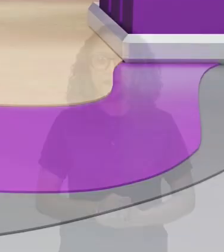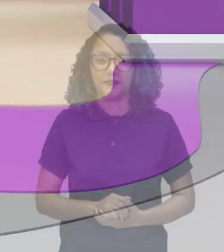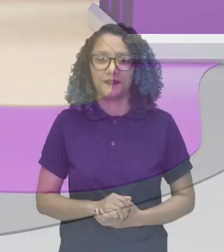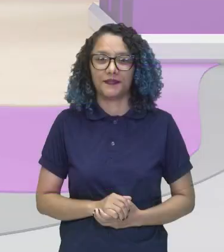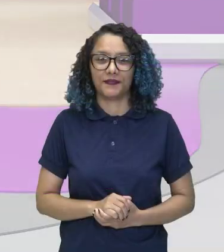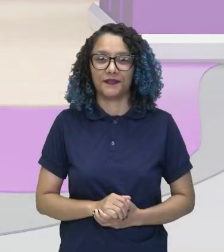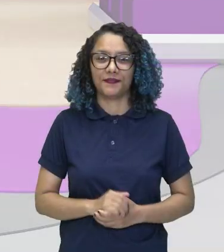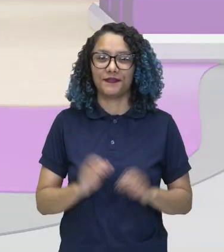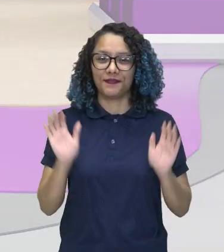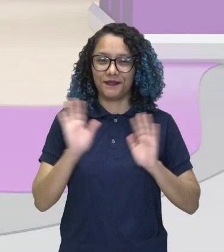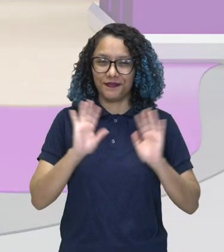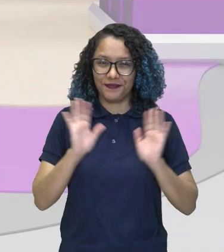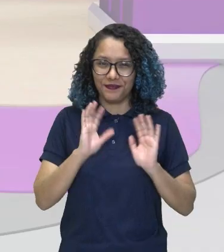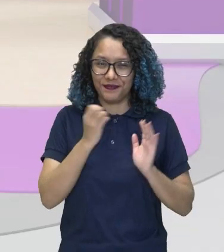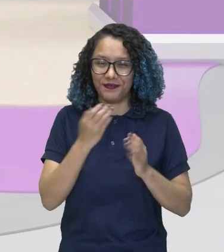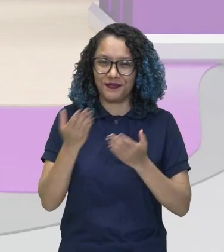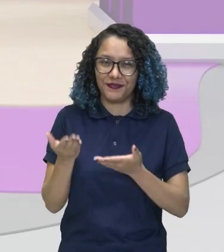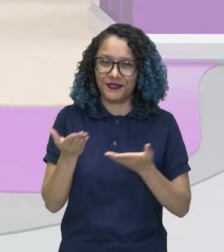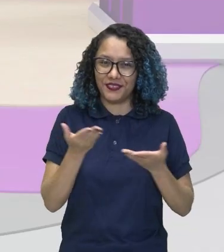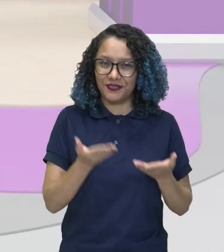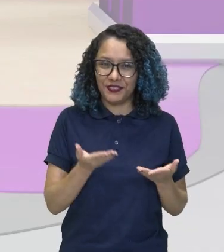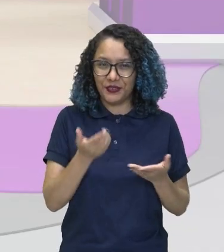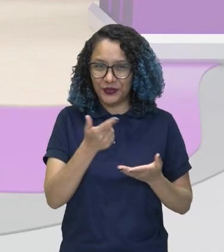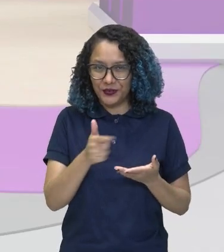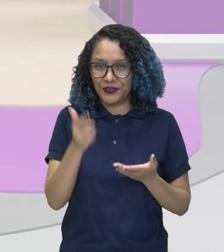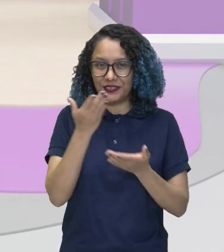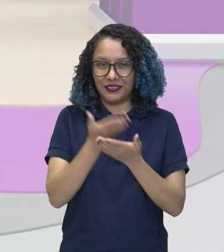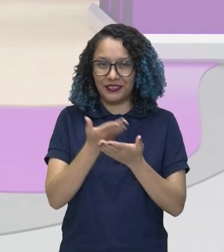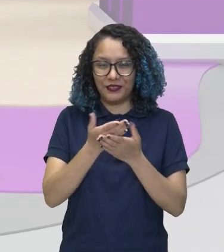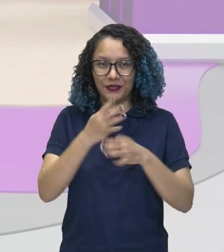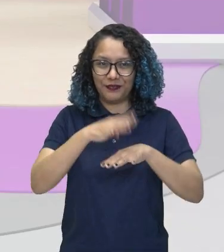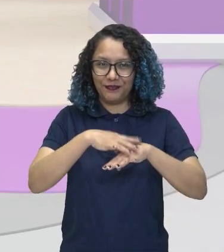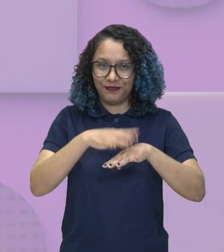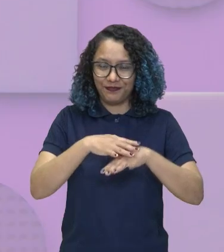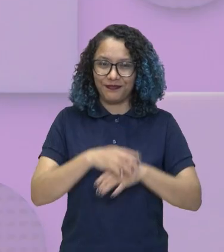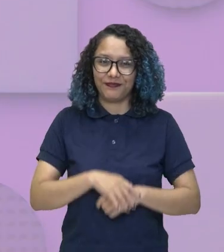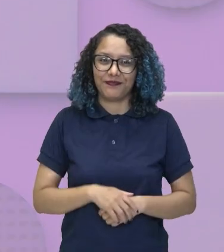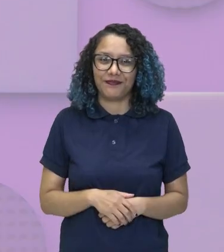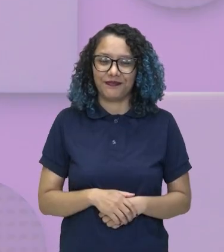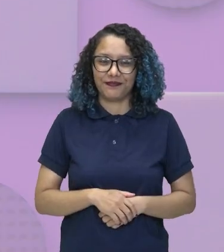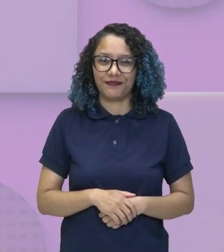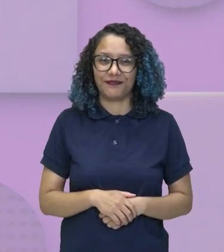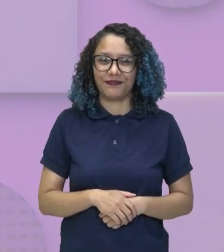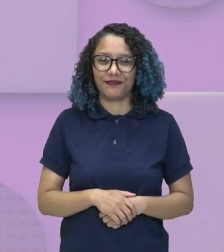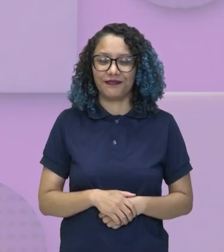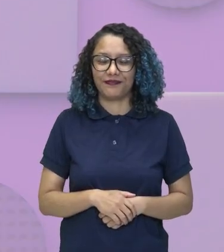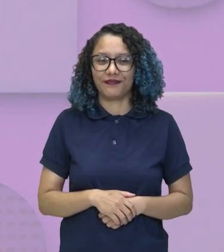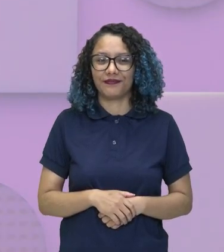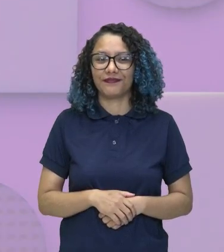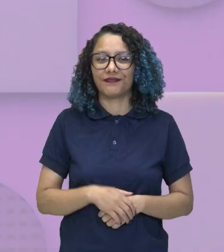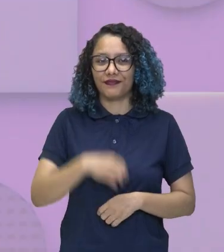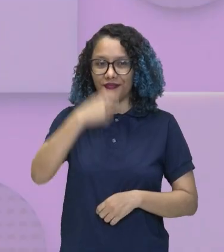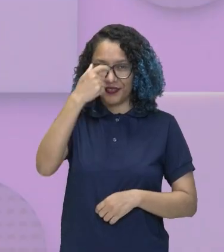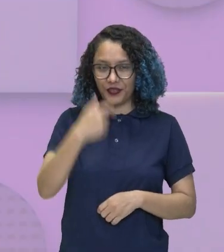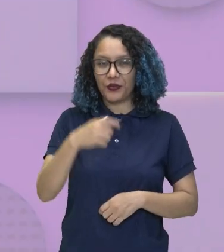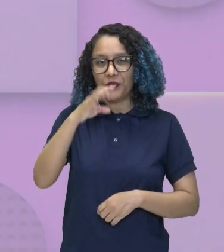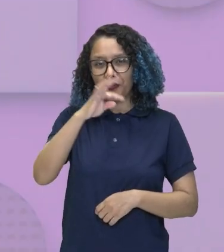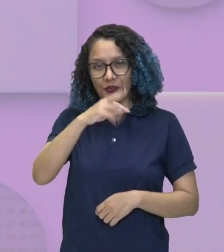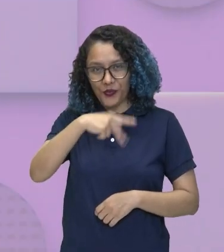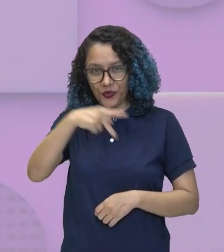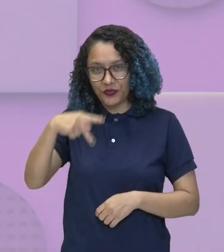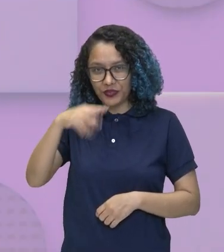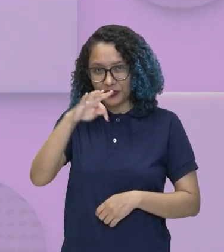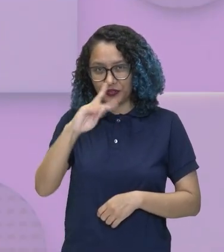Olá pessoal, sejam bem-vindos a mais uma aula de matemática. Sou o professor Thiago Silva, professor